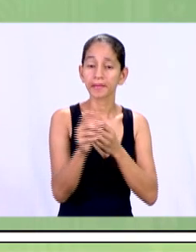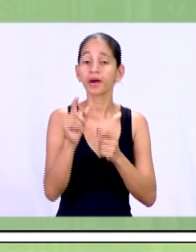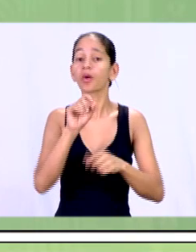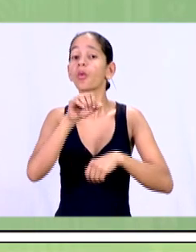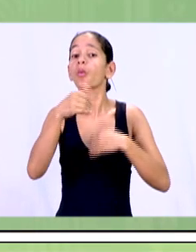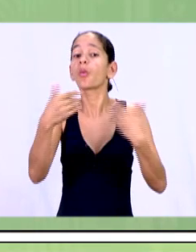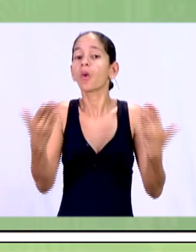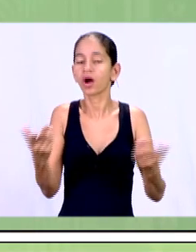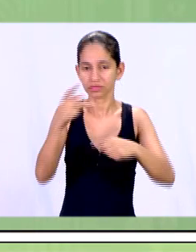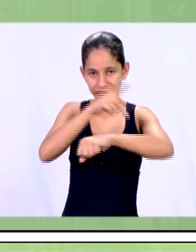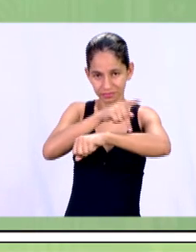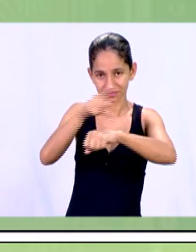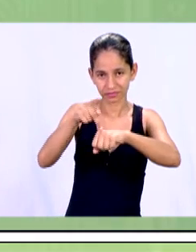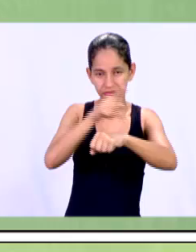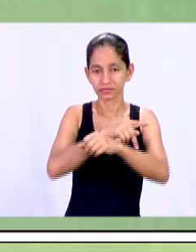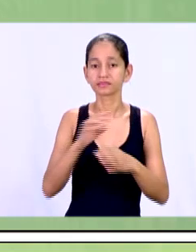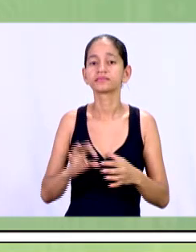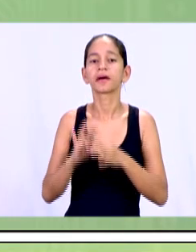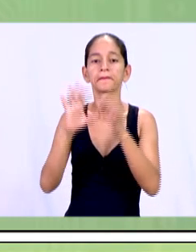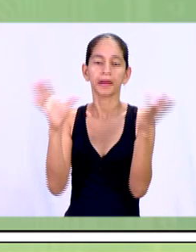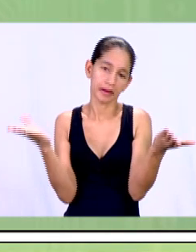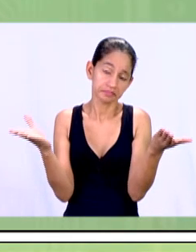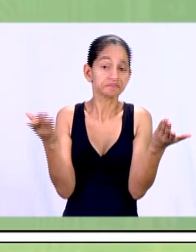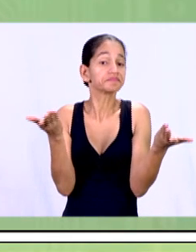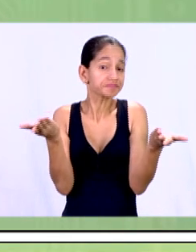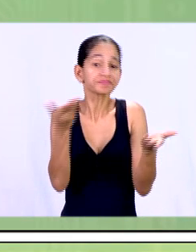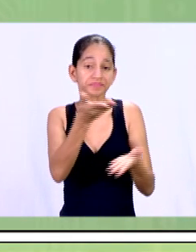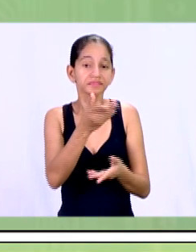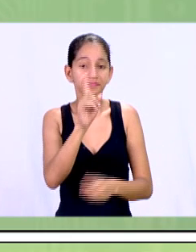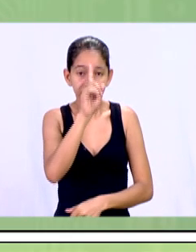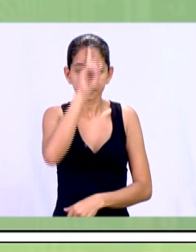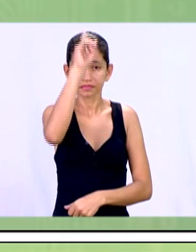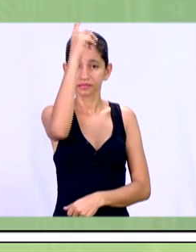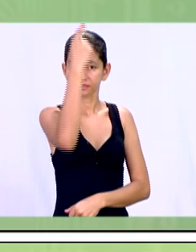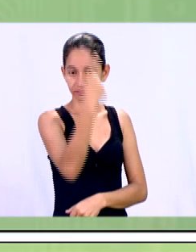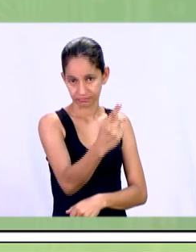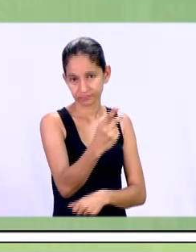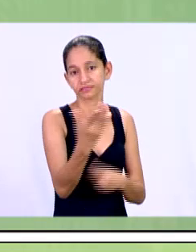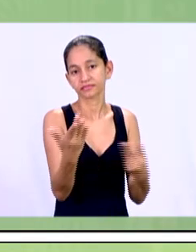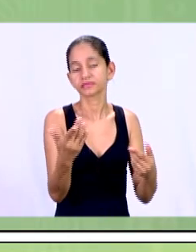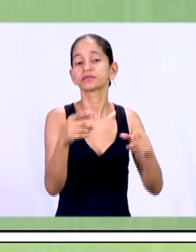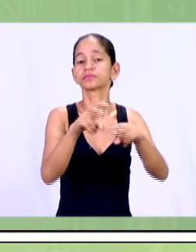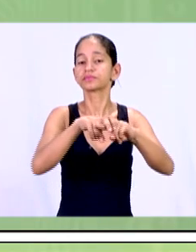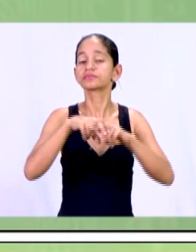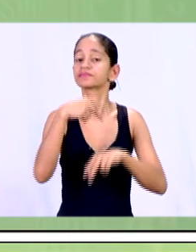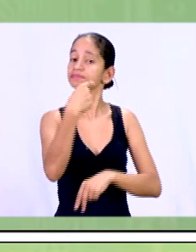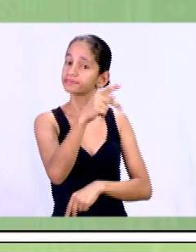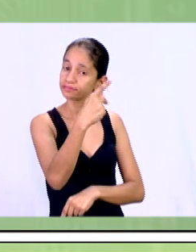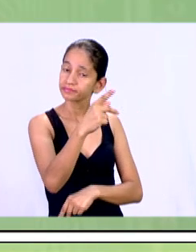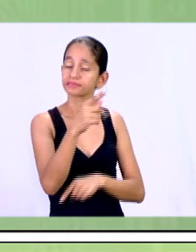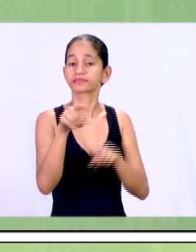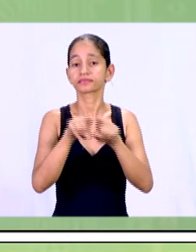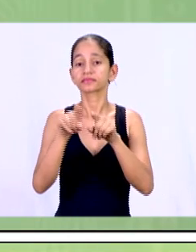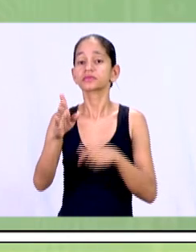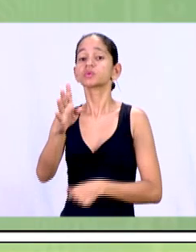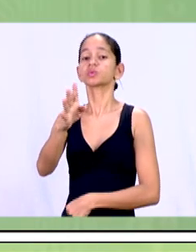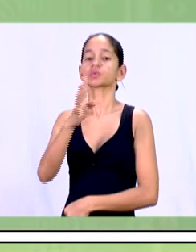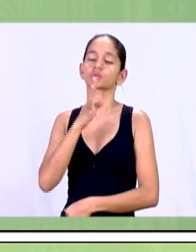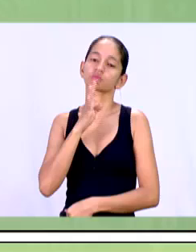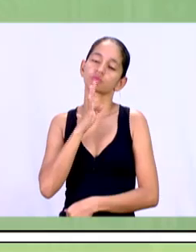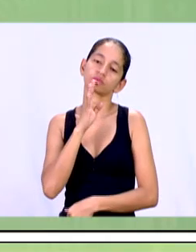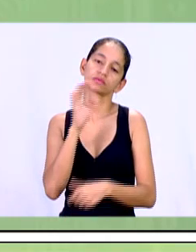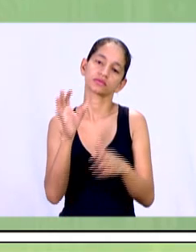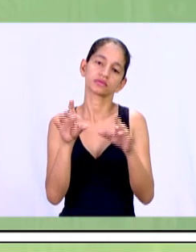da libertação. Então, é por isso que a ética latino-americana ela é também conhecida como filosofia